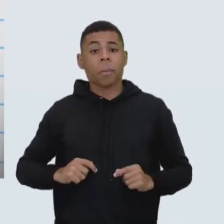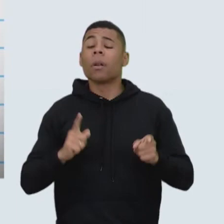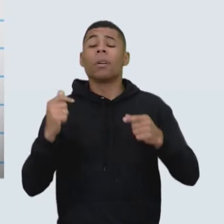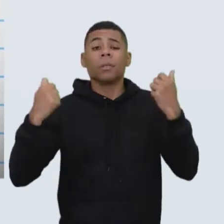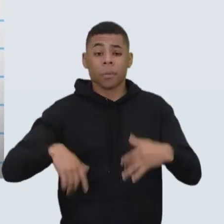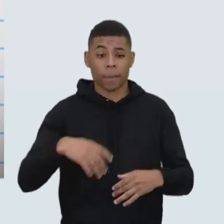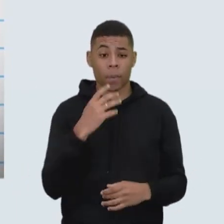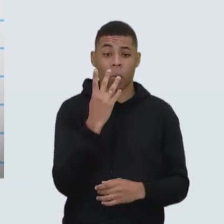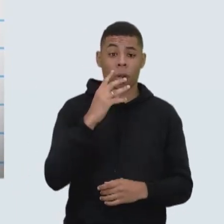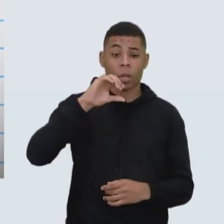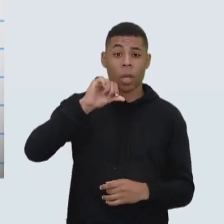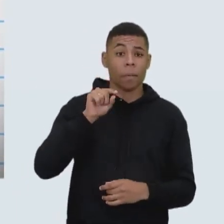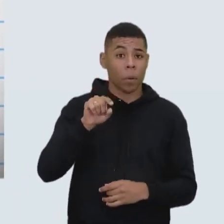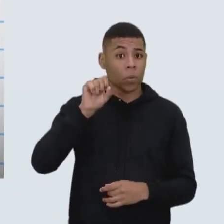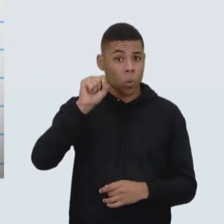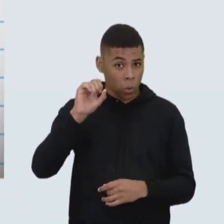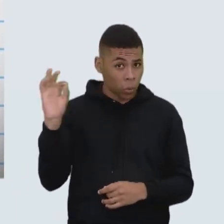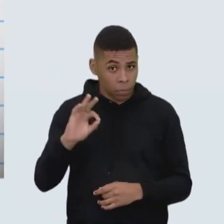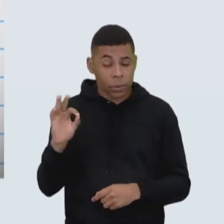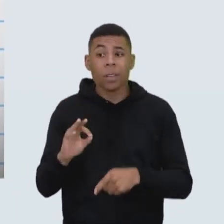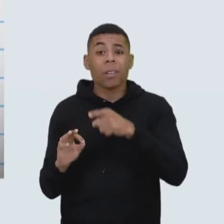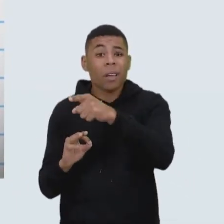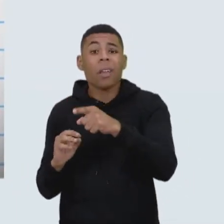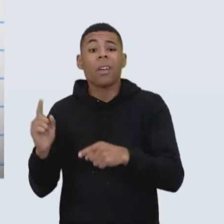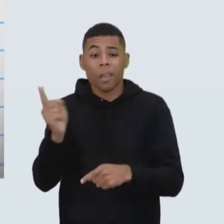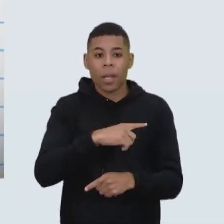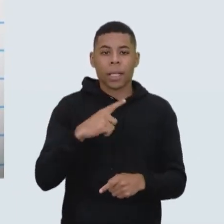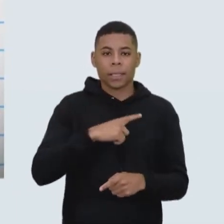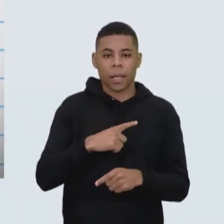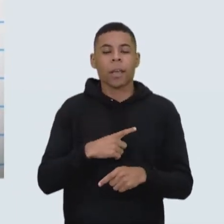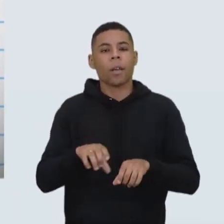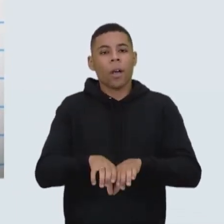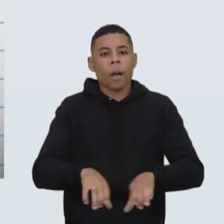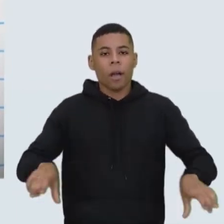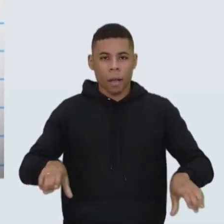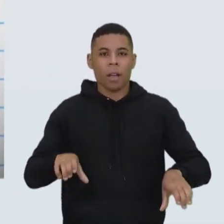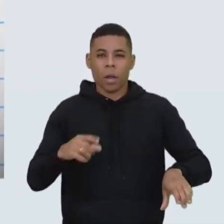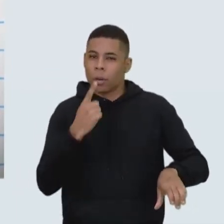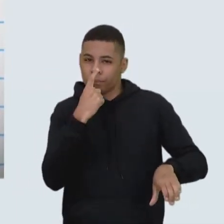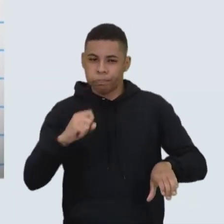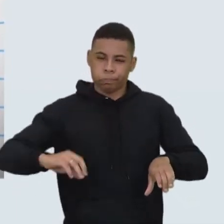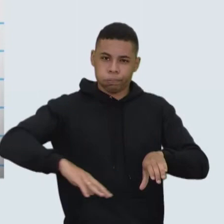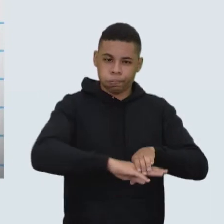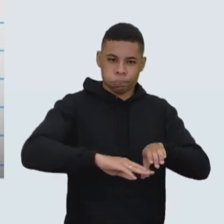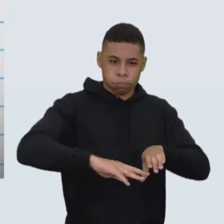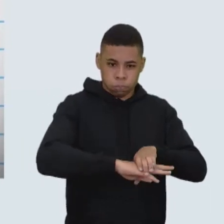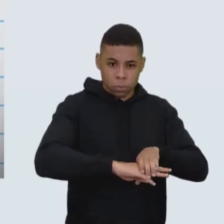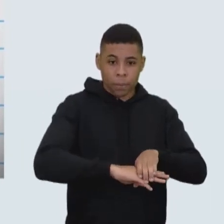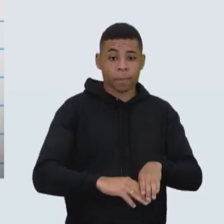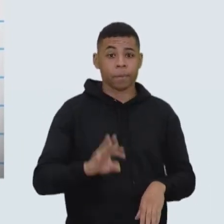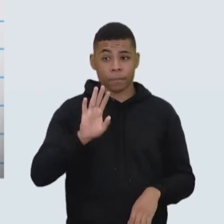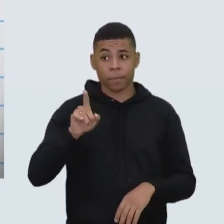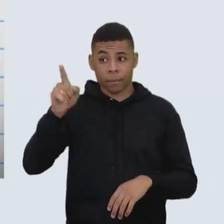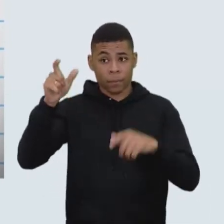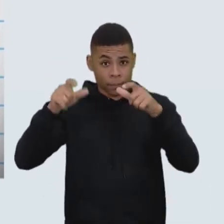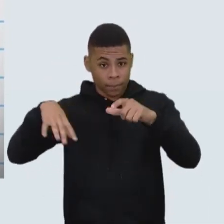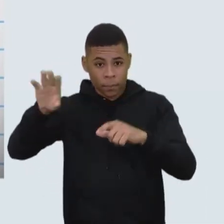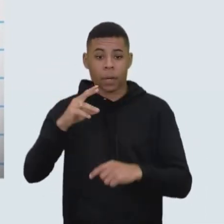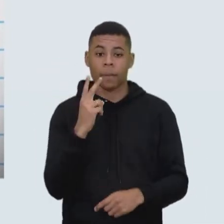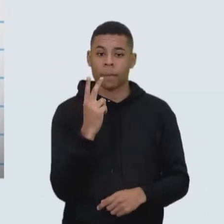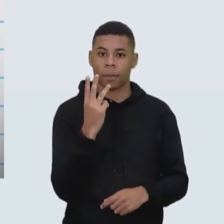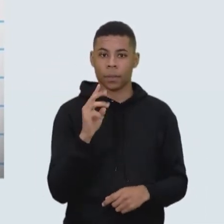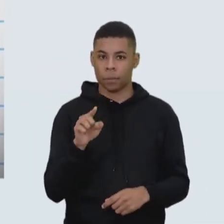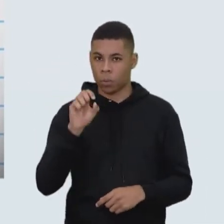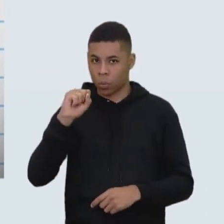49,8% da população contam com coleta de esgoto. No Nordeste, onde somente 23,8% das pessoas têm acesso ao recolhimento